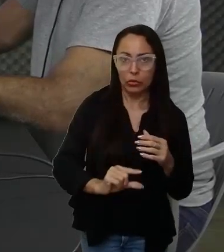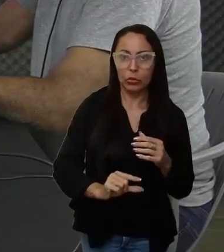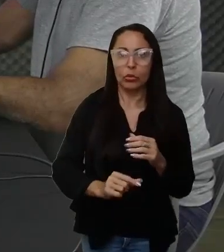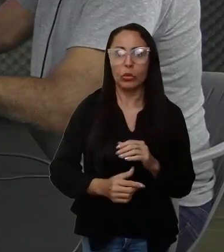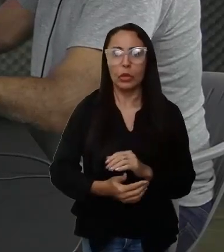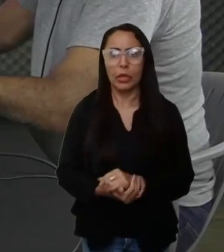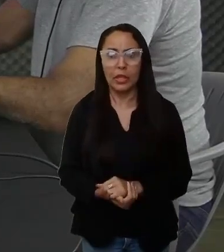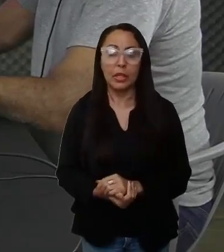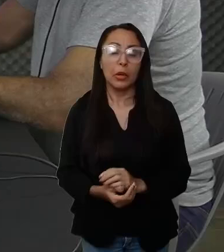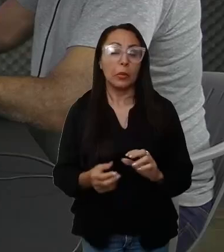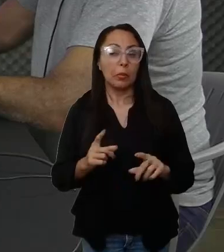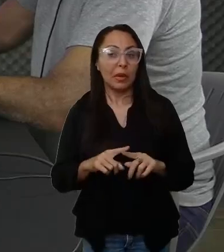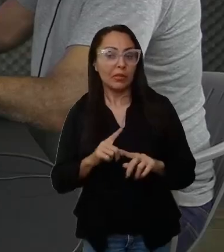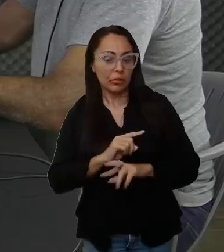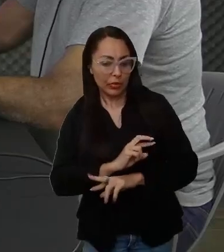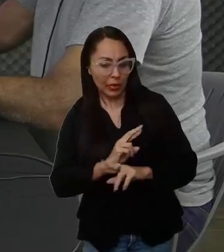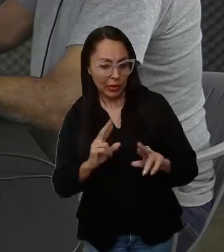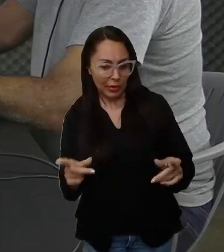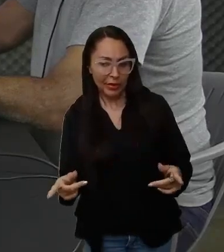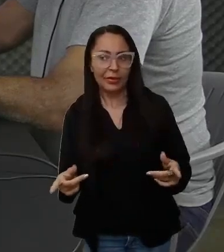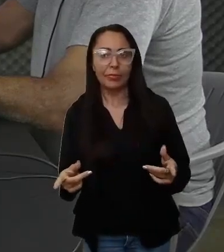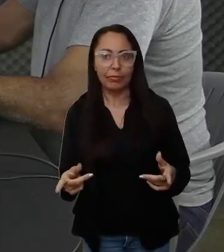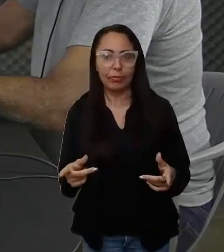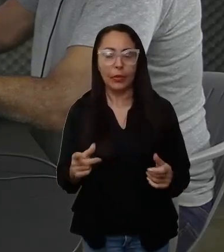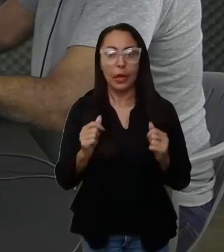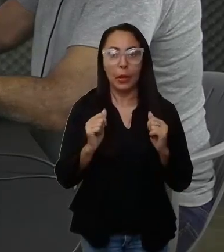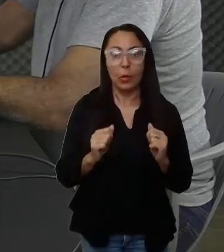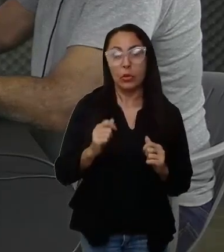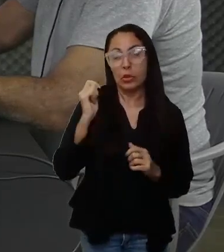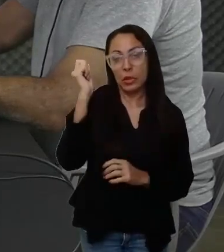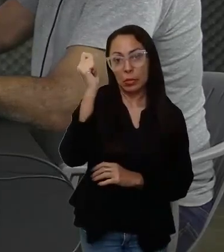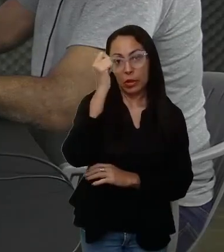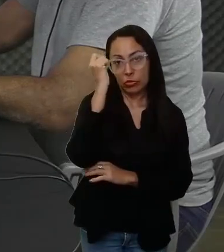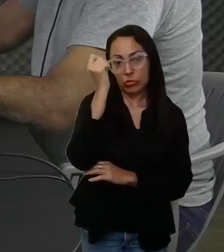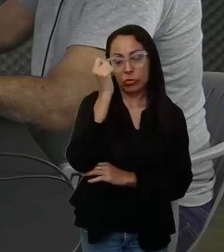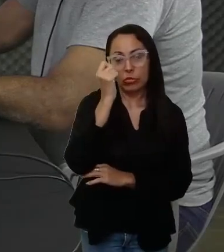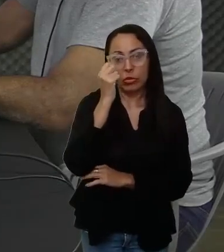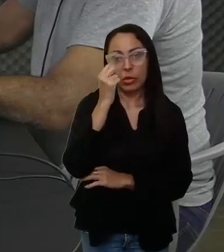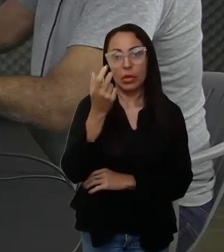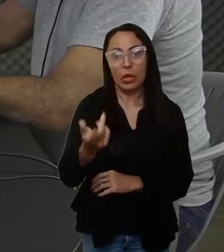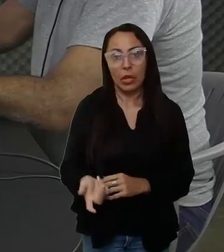efeitos são diferentes. Pode ser mais grave, pode ser